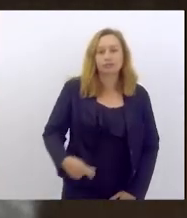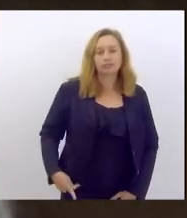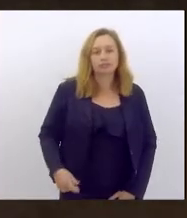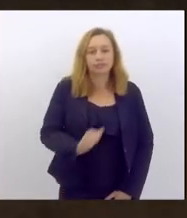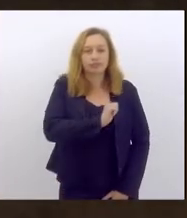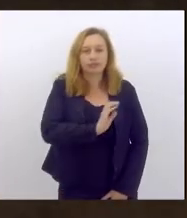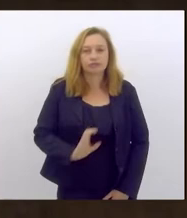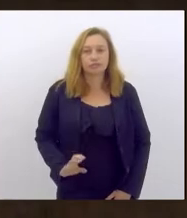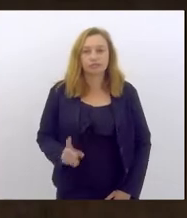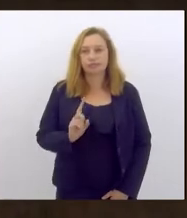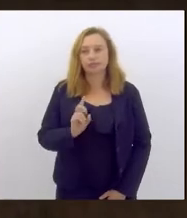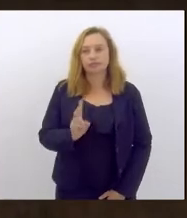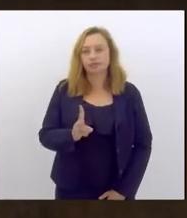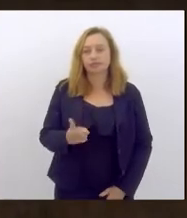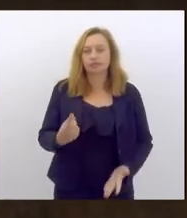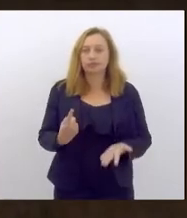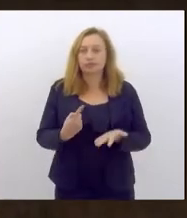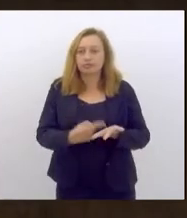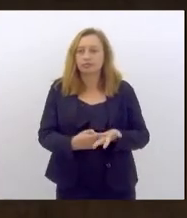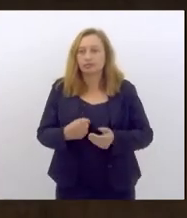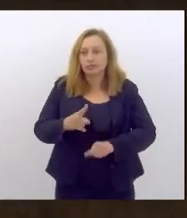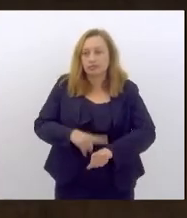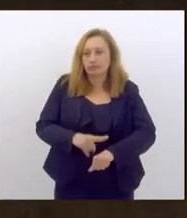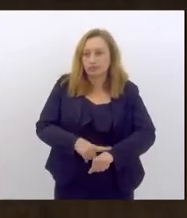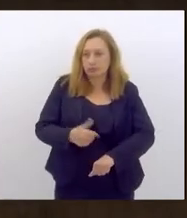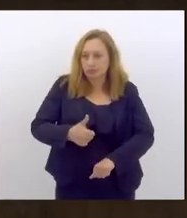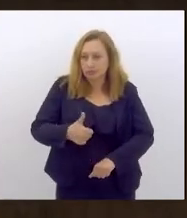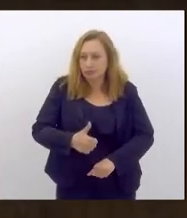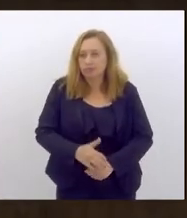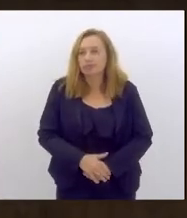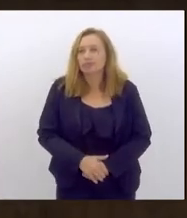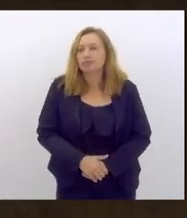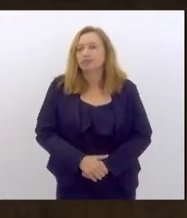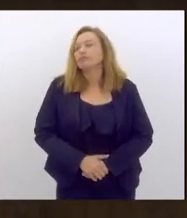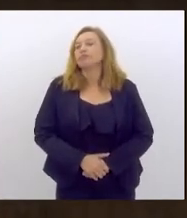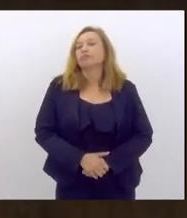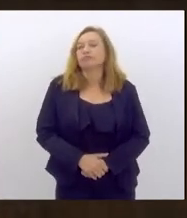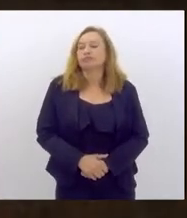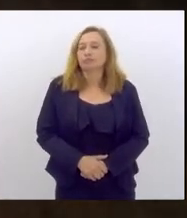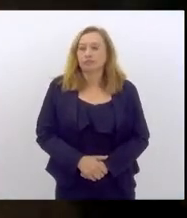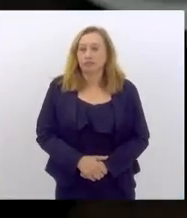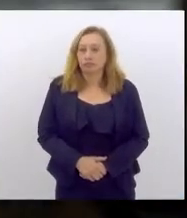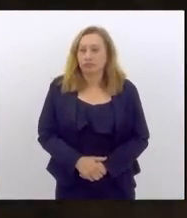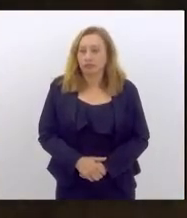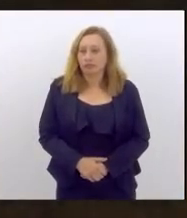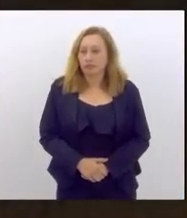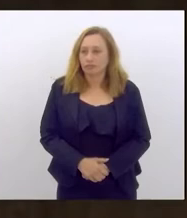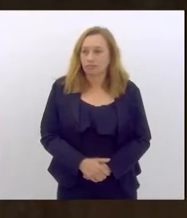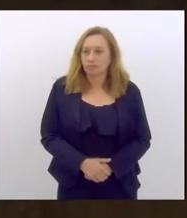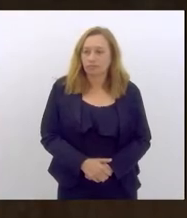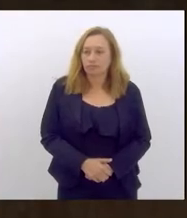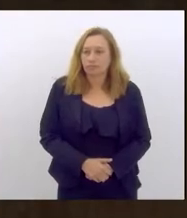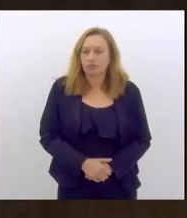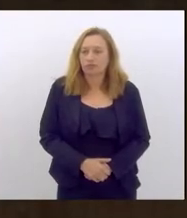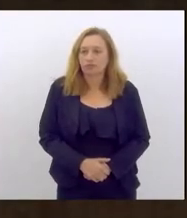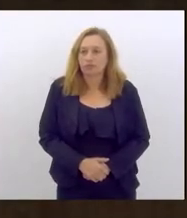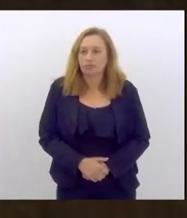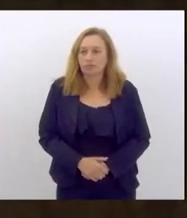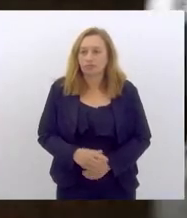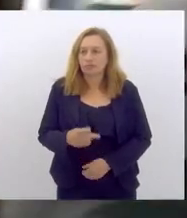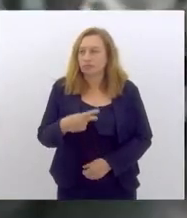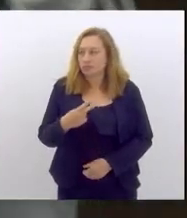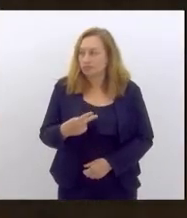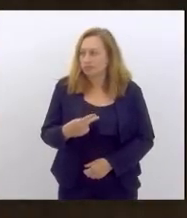sempre comprometido desde o primeiro momento com a CEDAE e os cedaianos. Por outro lado, quero dizer que hoje eu estou